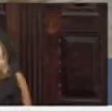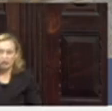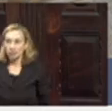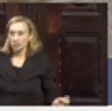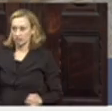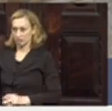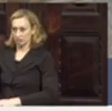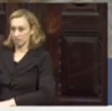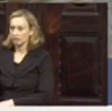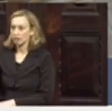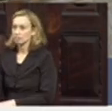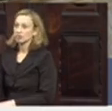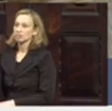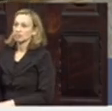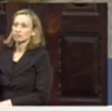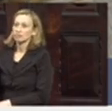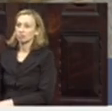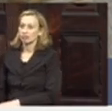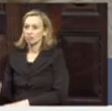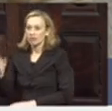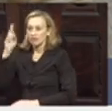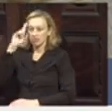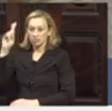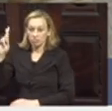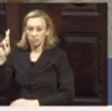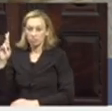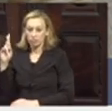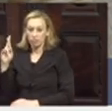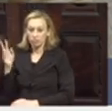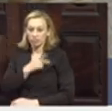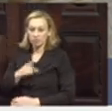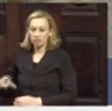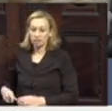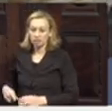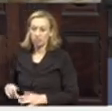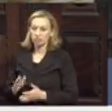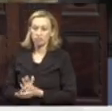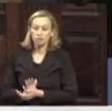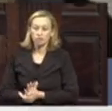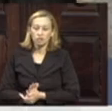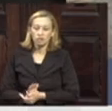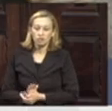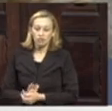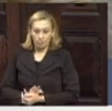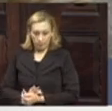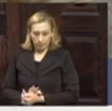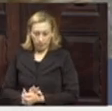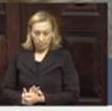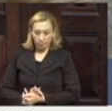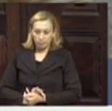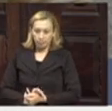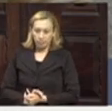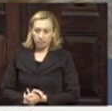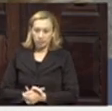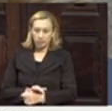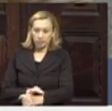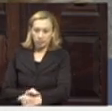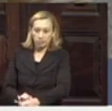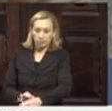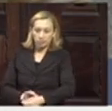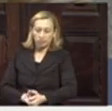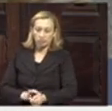presidência pede para republicar com a participação do deputado Carlos Mink. Mas Vossa Excelência está de parabéns. Essa lei será excelente. Também, não? Excelente. Mas